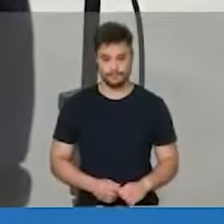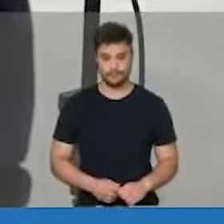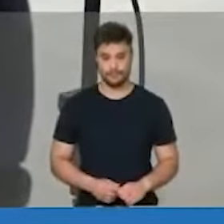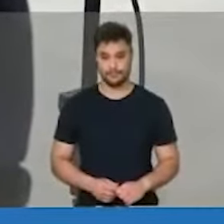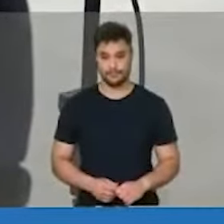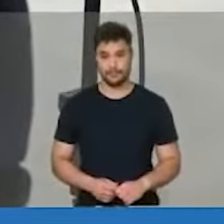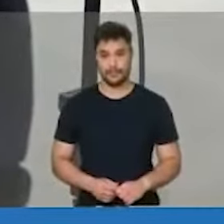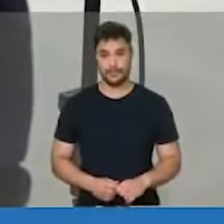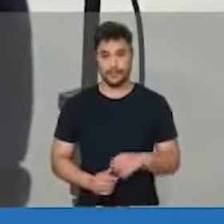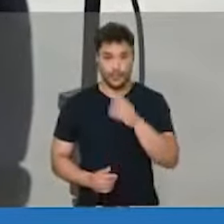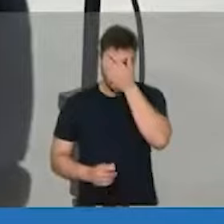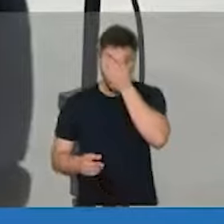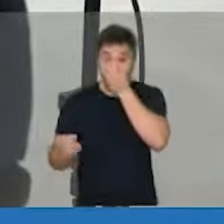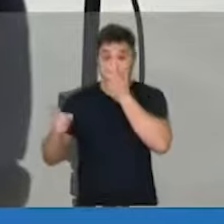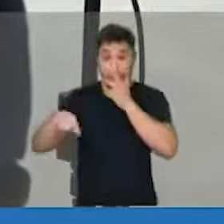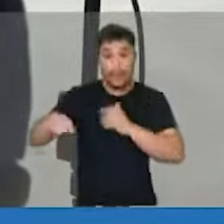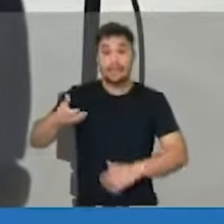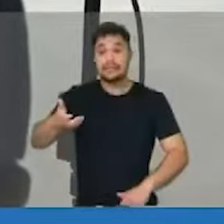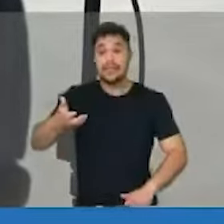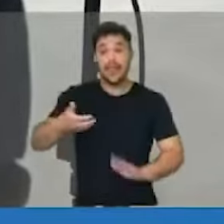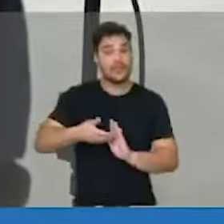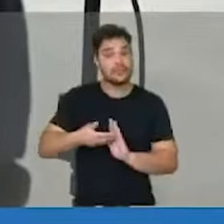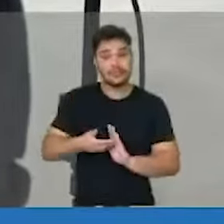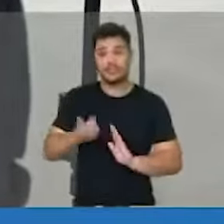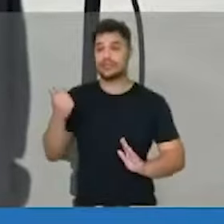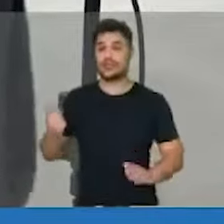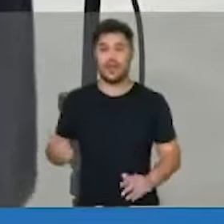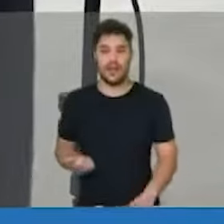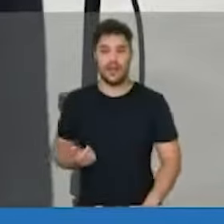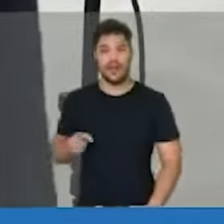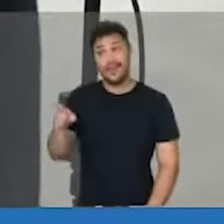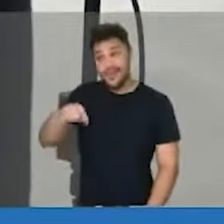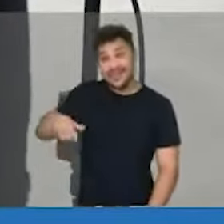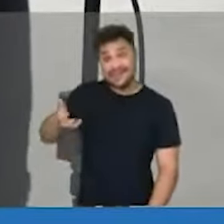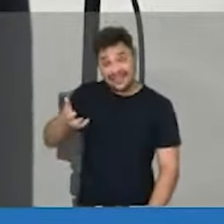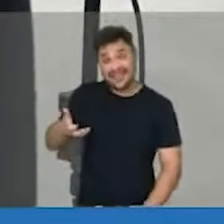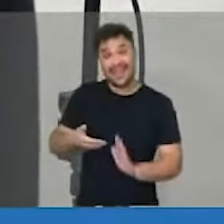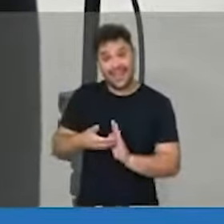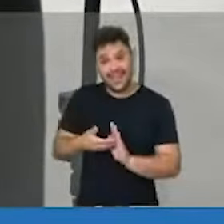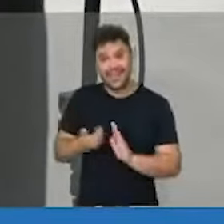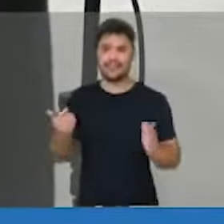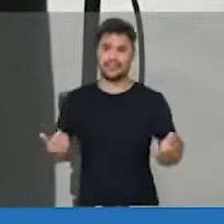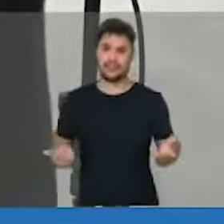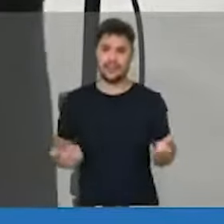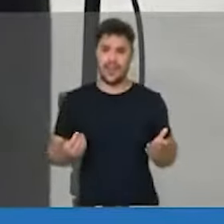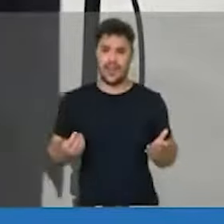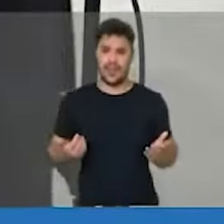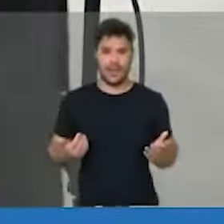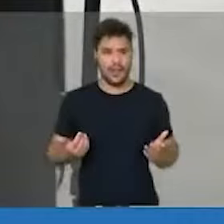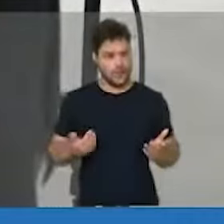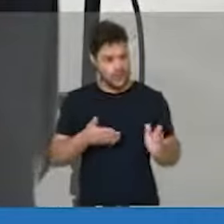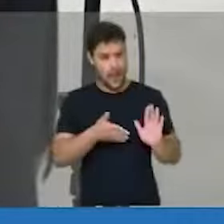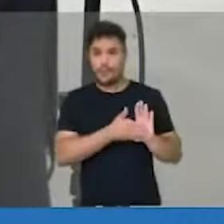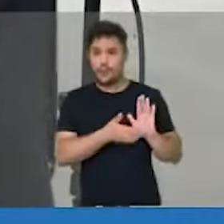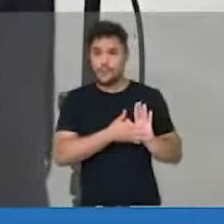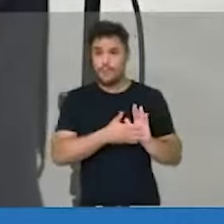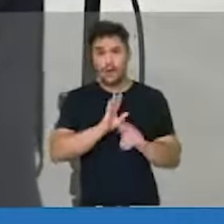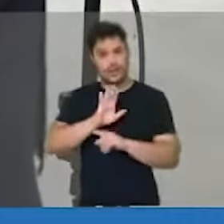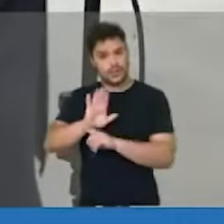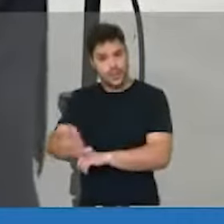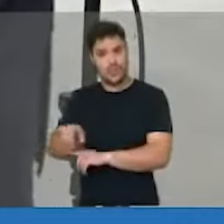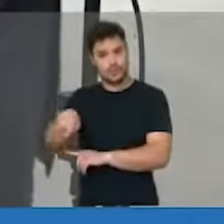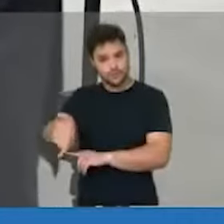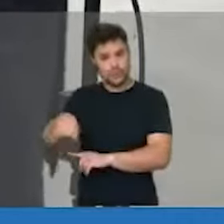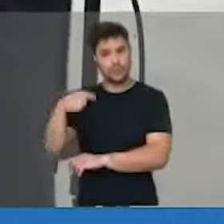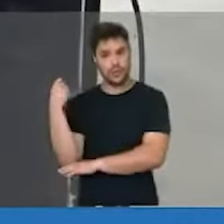apenas para concluir, preferem retirar, eles querem retirar o socorro ao Rio Grande do